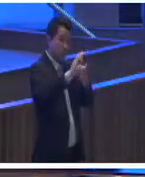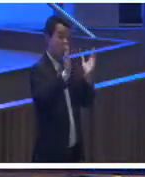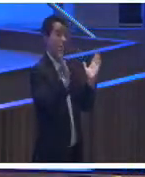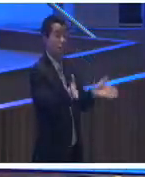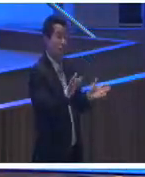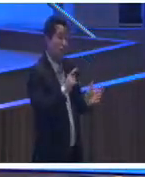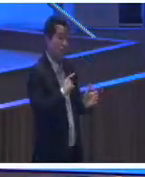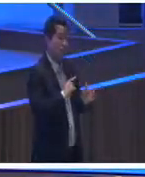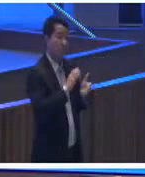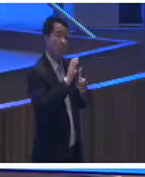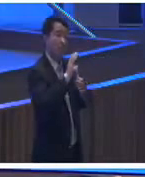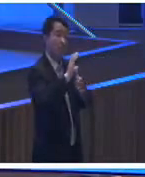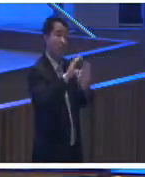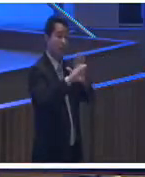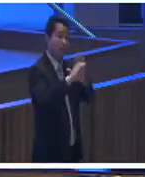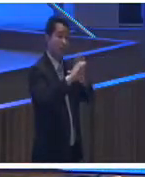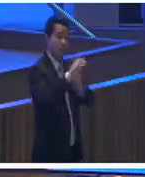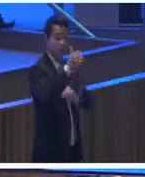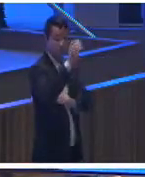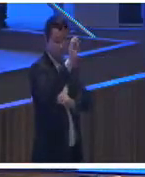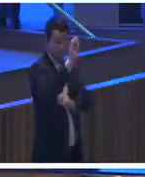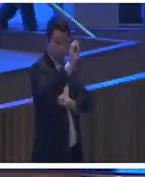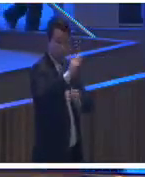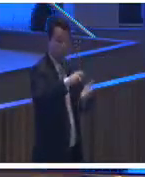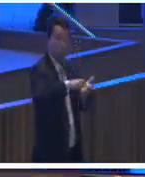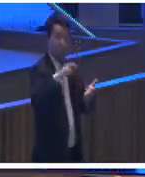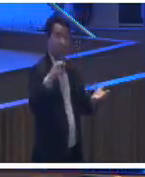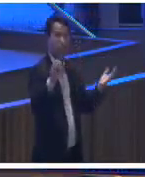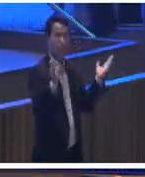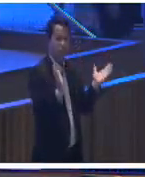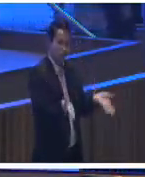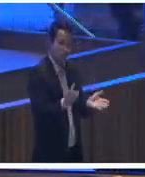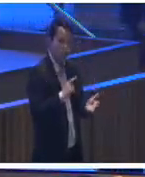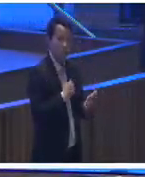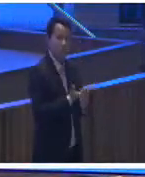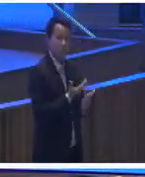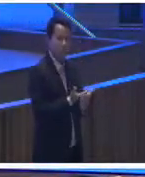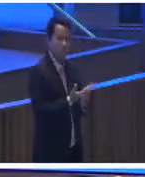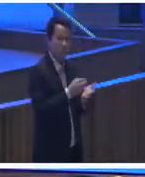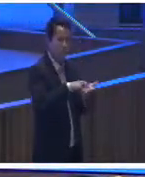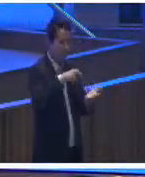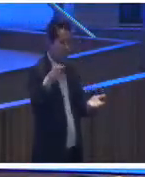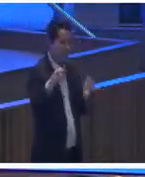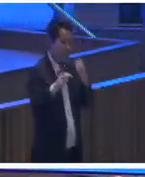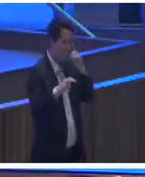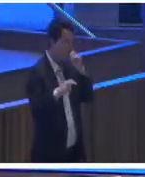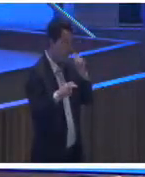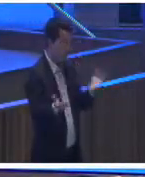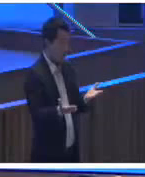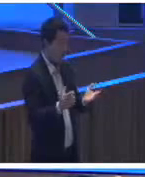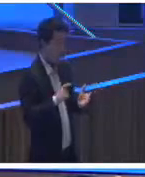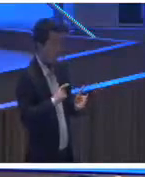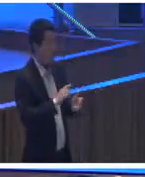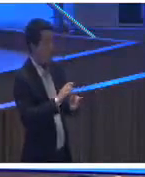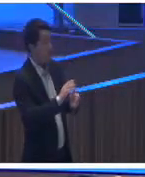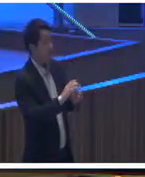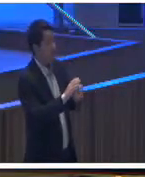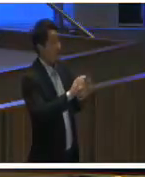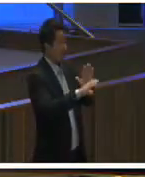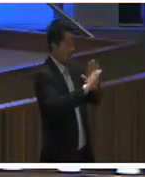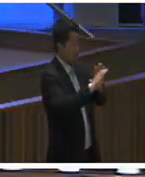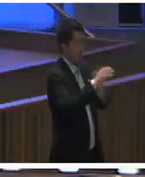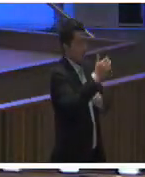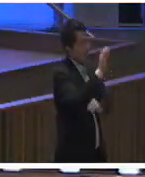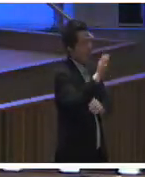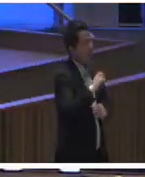começamos a estudar esse capítulo. E nesse capítulo, Paulo inicia a última parte da carta, onde ele